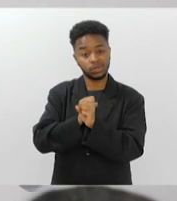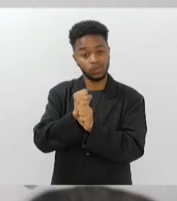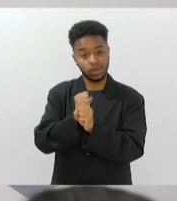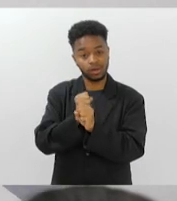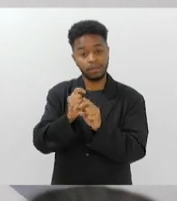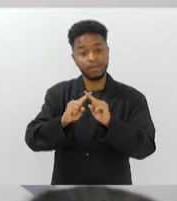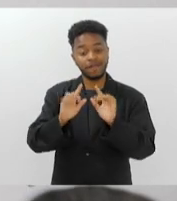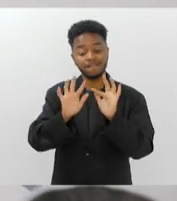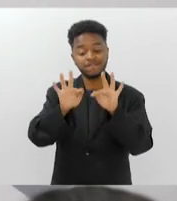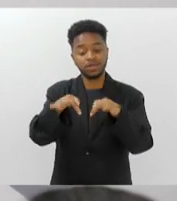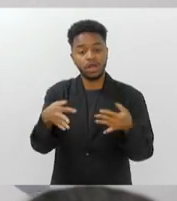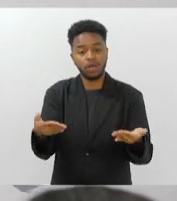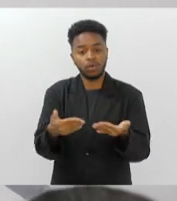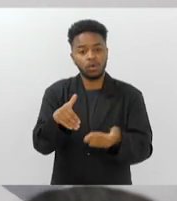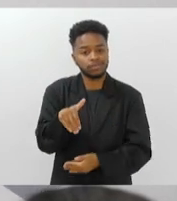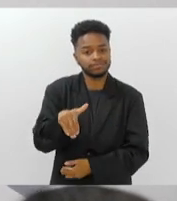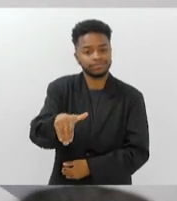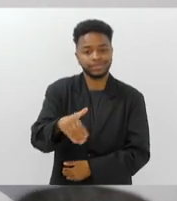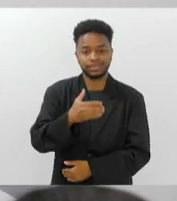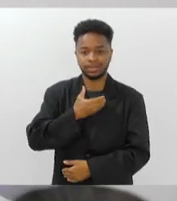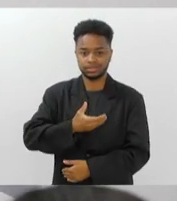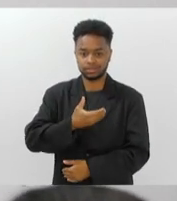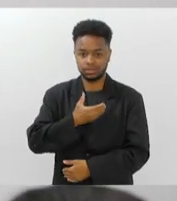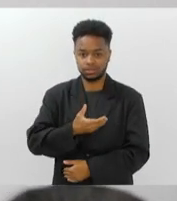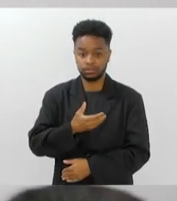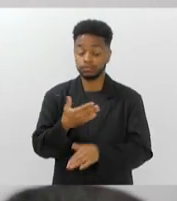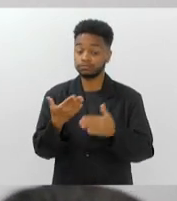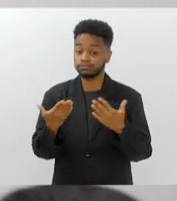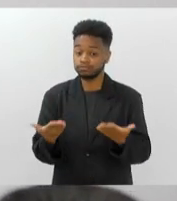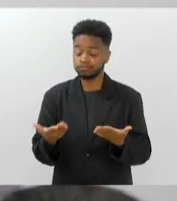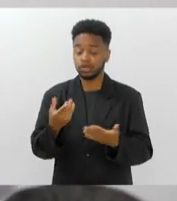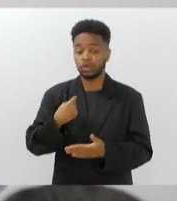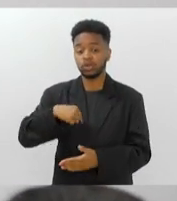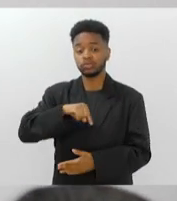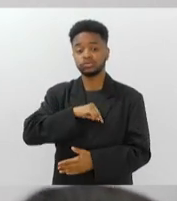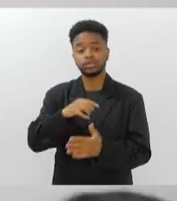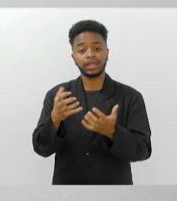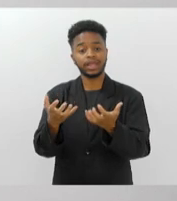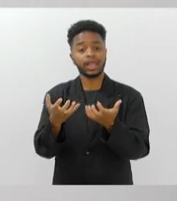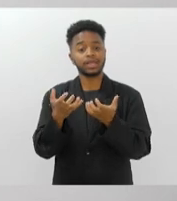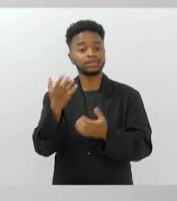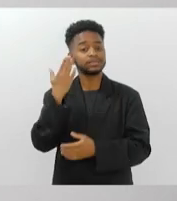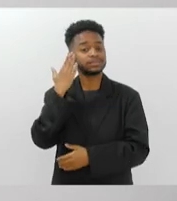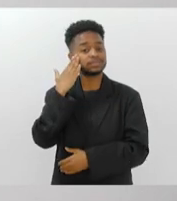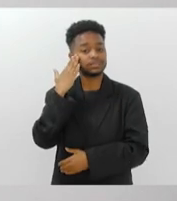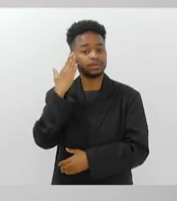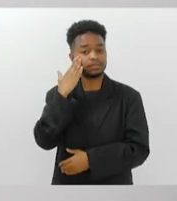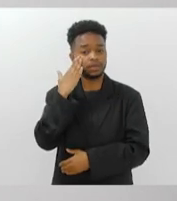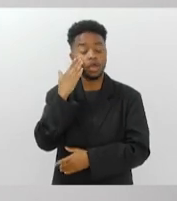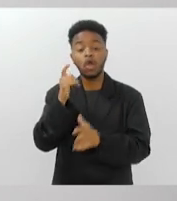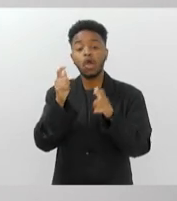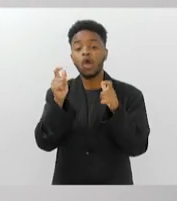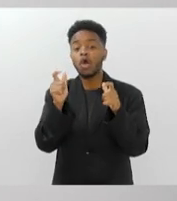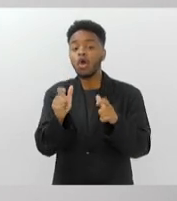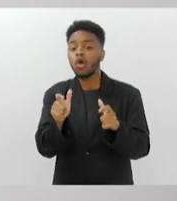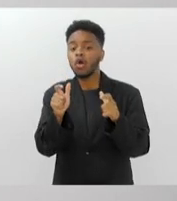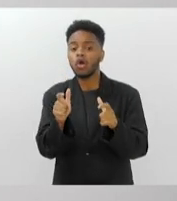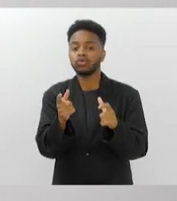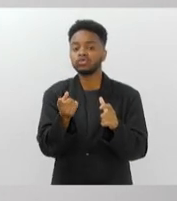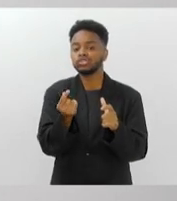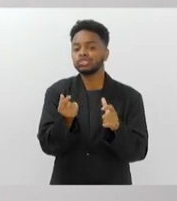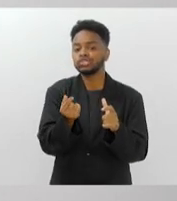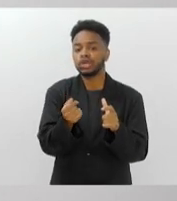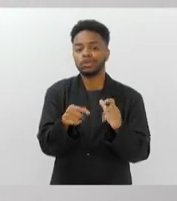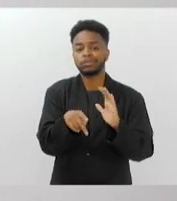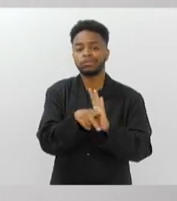acaba agora em dezembro então nós queremos saber aonde está o recurso das ações